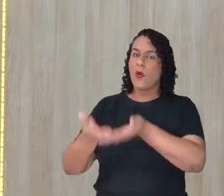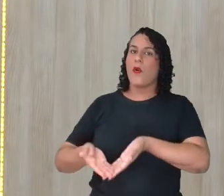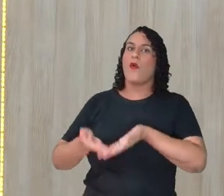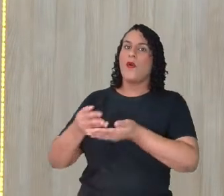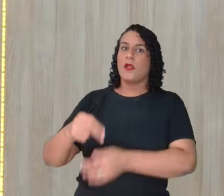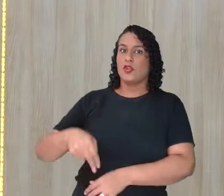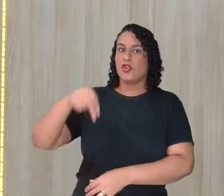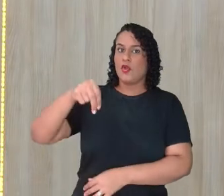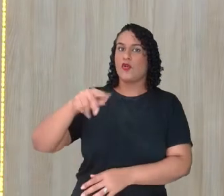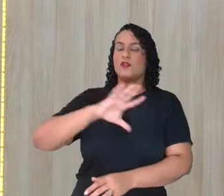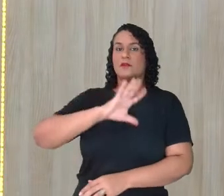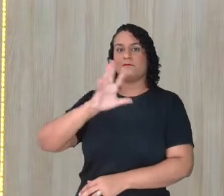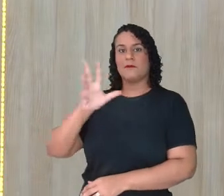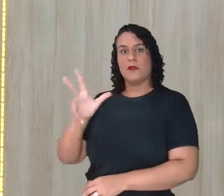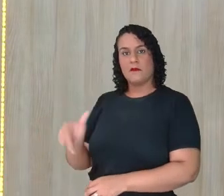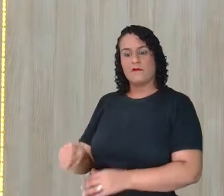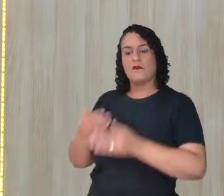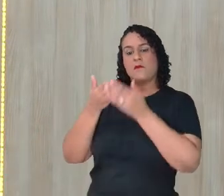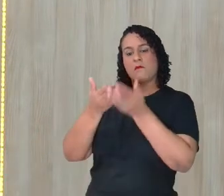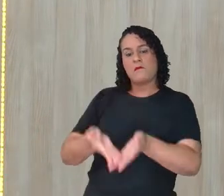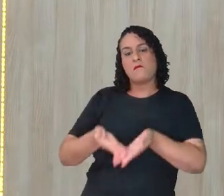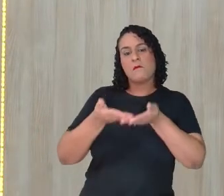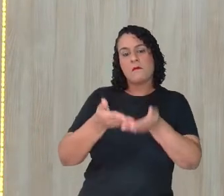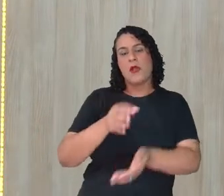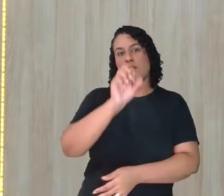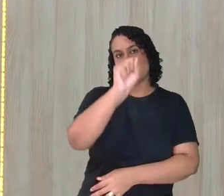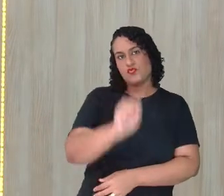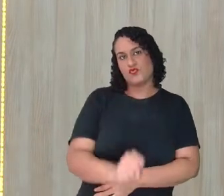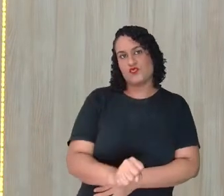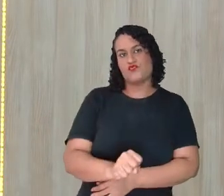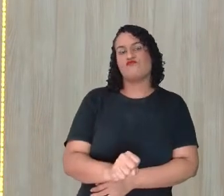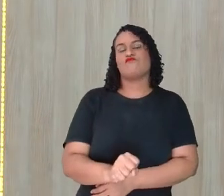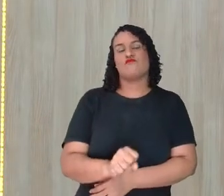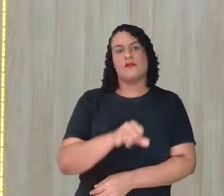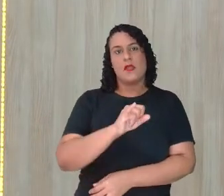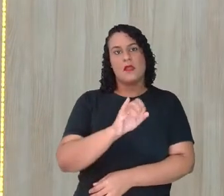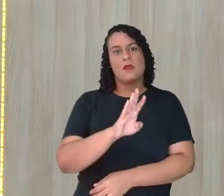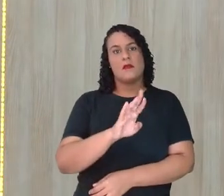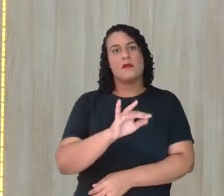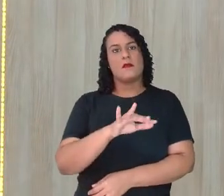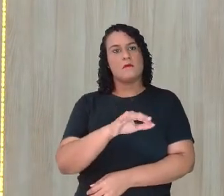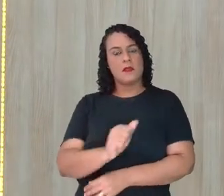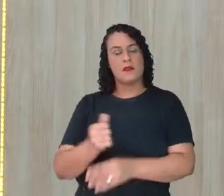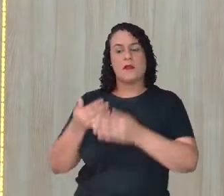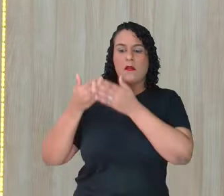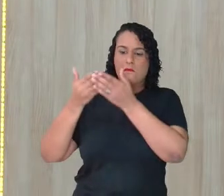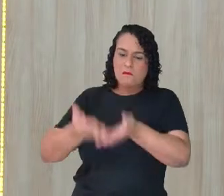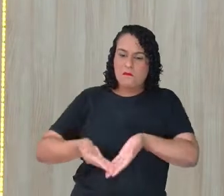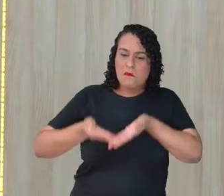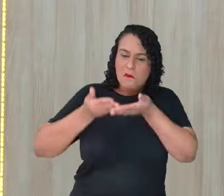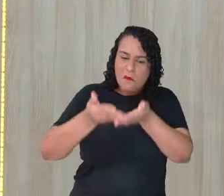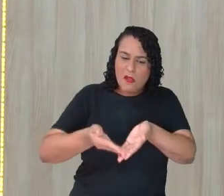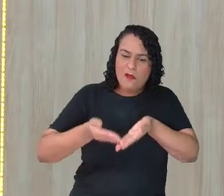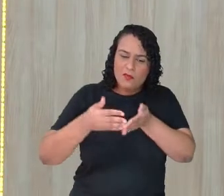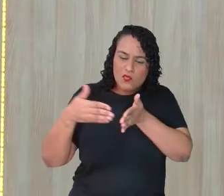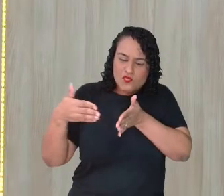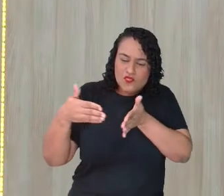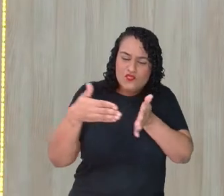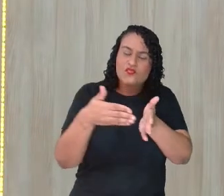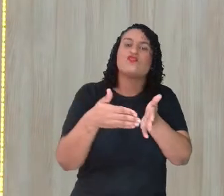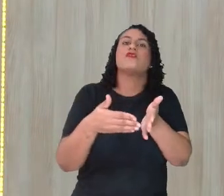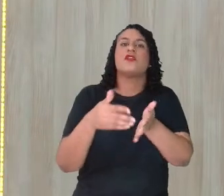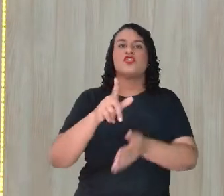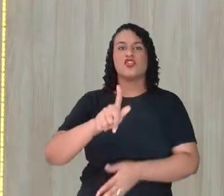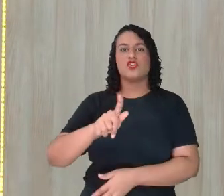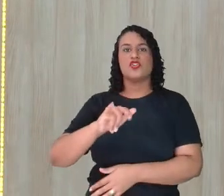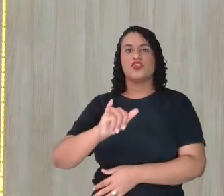norte, né, da África para o sul da Península Ibérica. Então ele atravessa o chamado Estreito de Gibraltar, que inclusive,